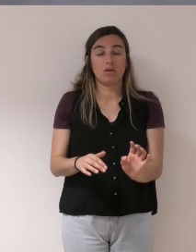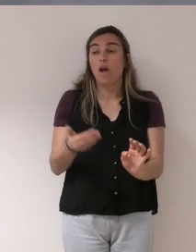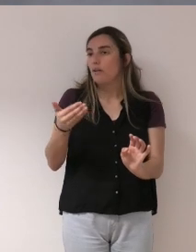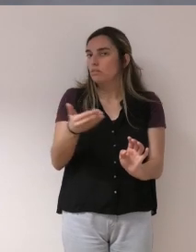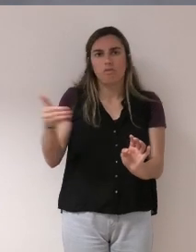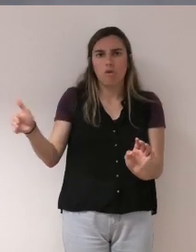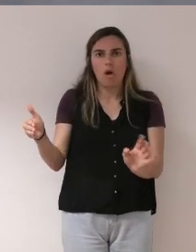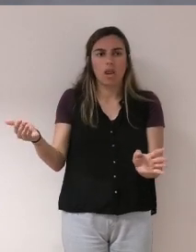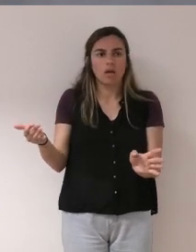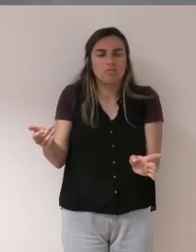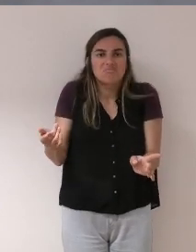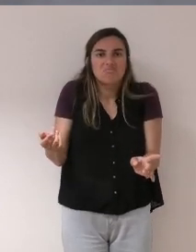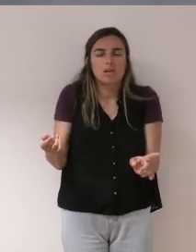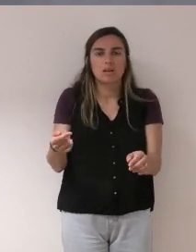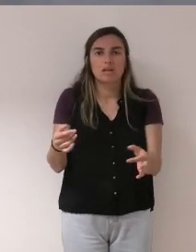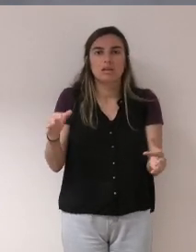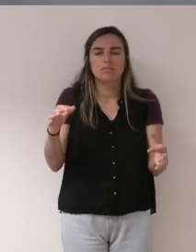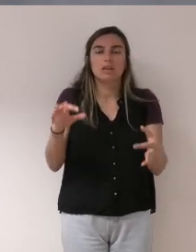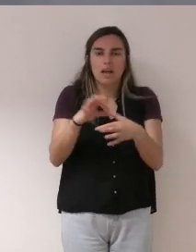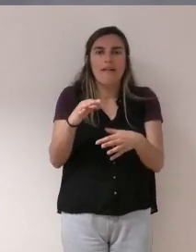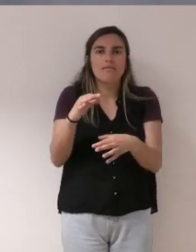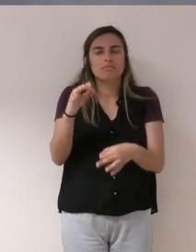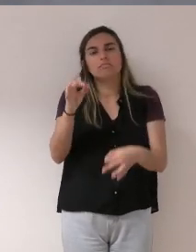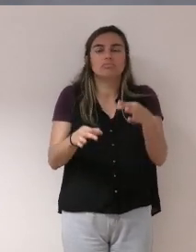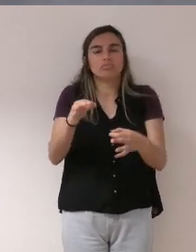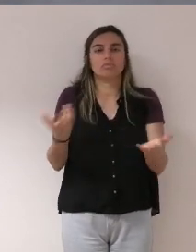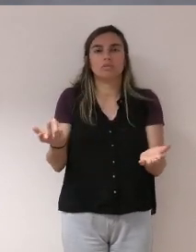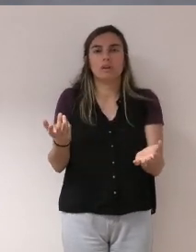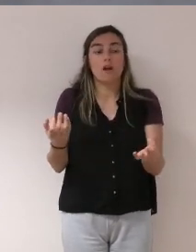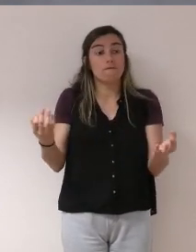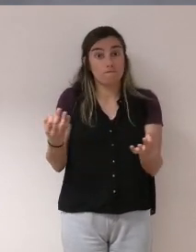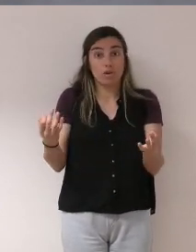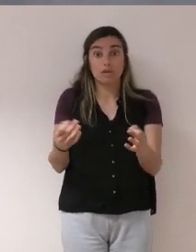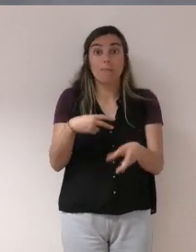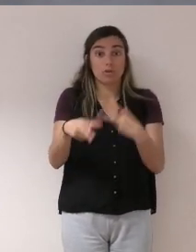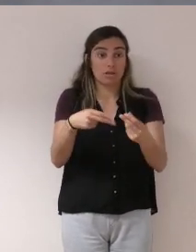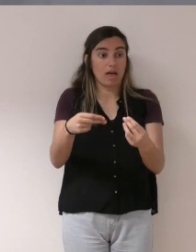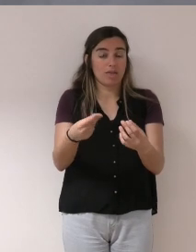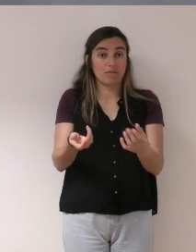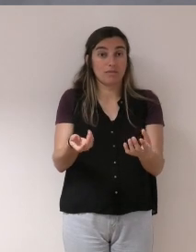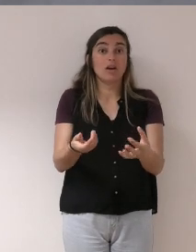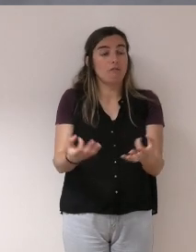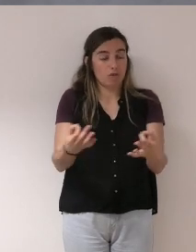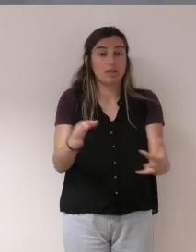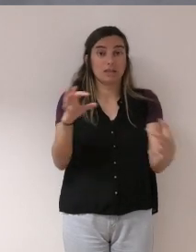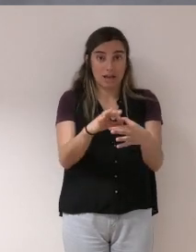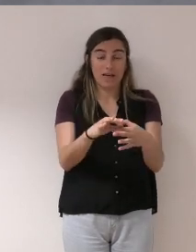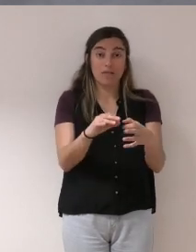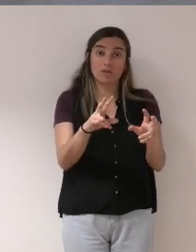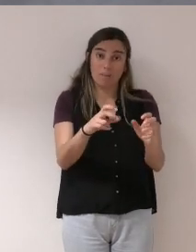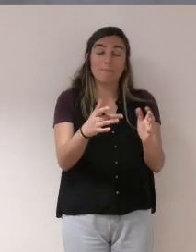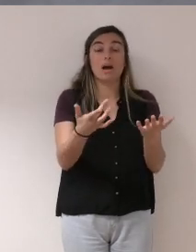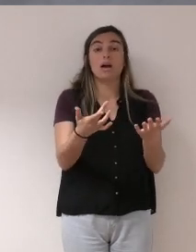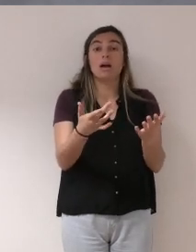Fora até do aparato jurídico que a modernidade produziu para a literatura e que permitem que os escritores